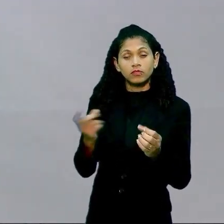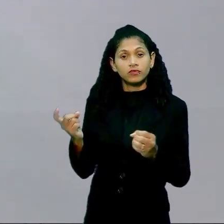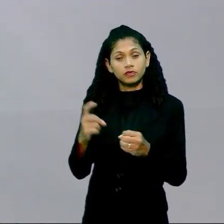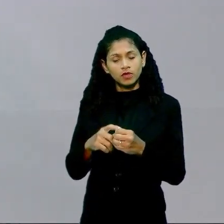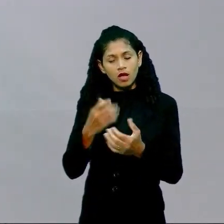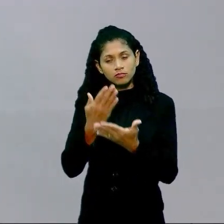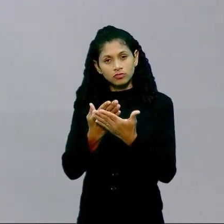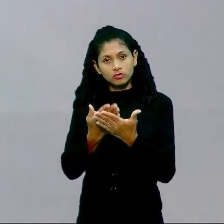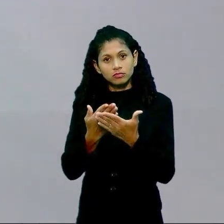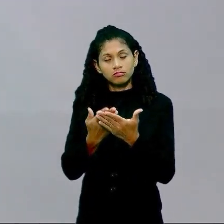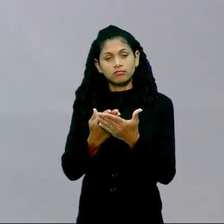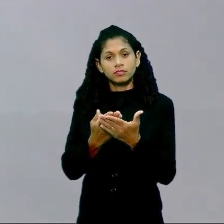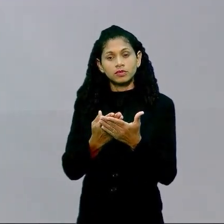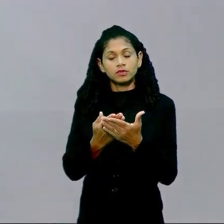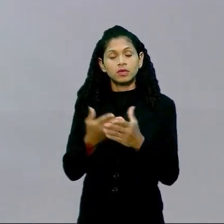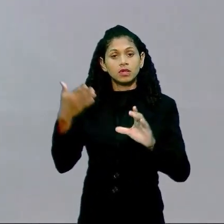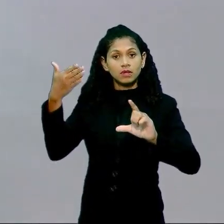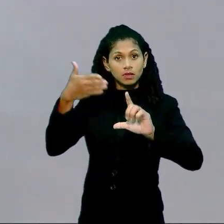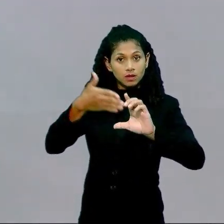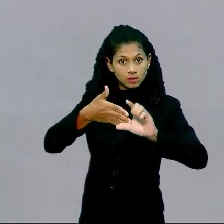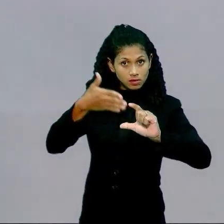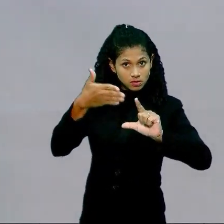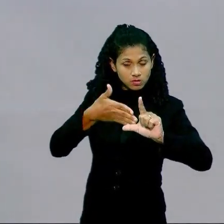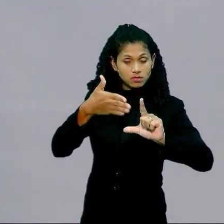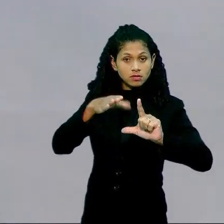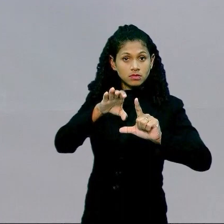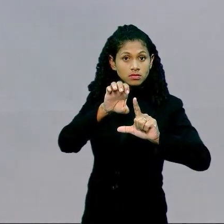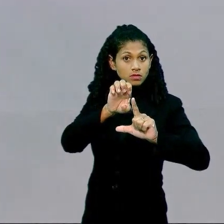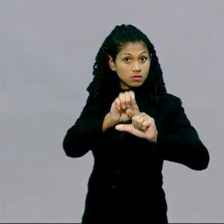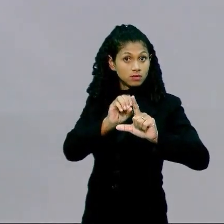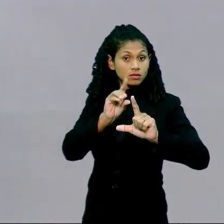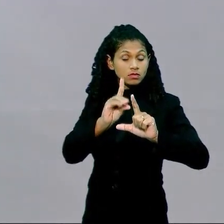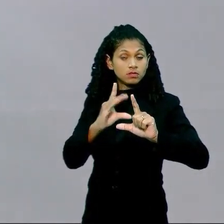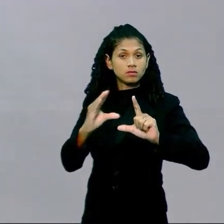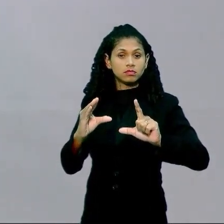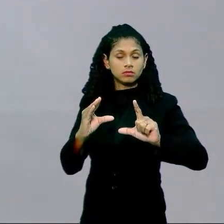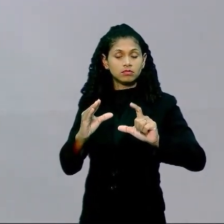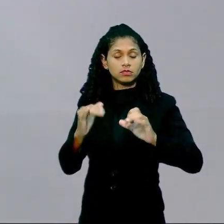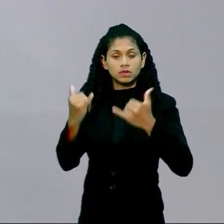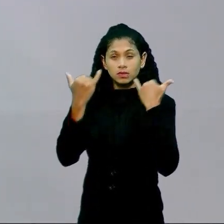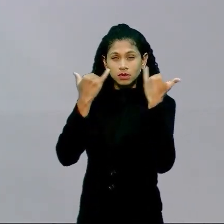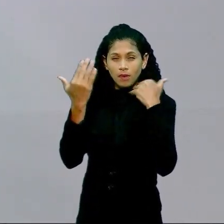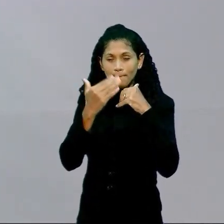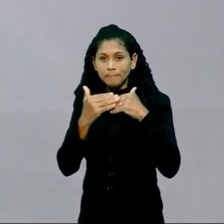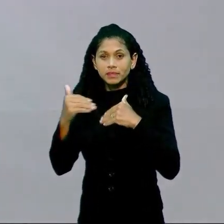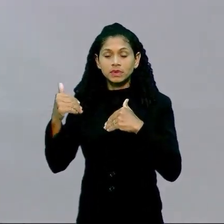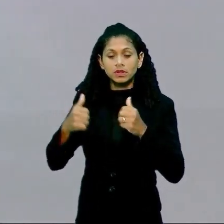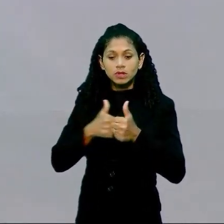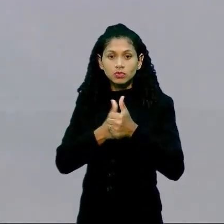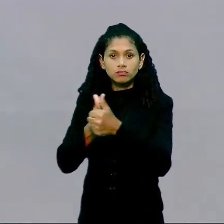responder mais questões, é só acessar a plataforma que vocês vão ter lá muito mais informações e acompanhar as